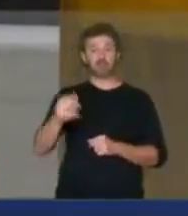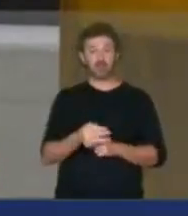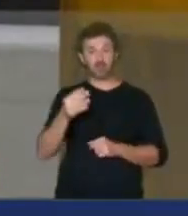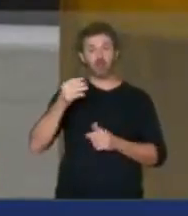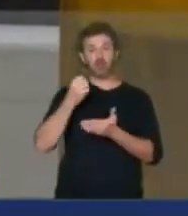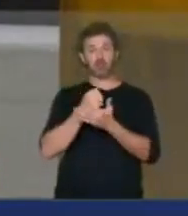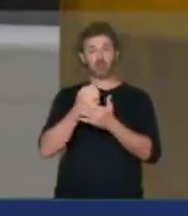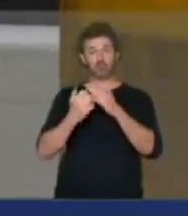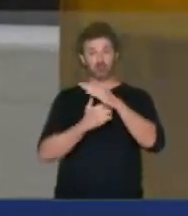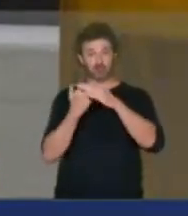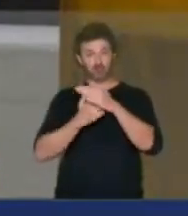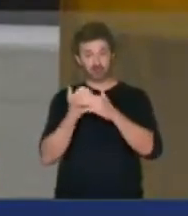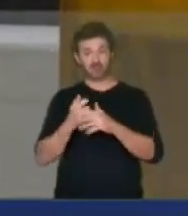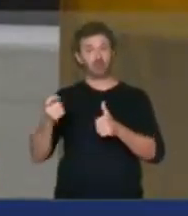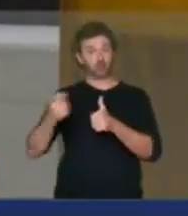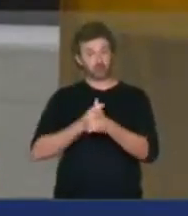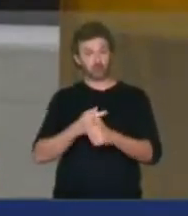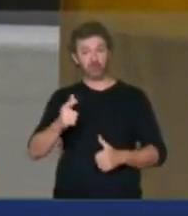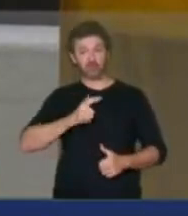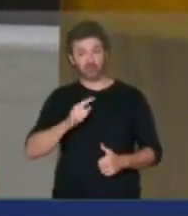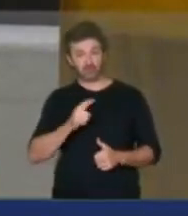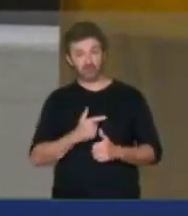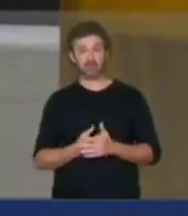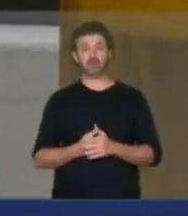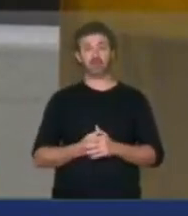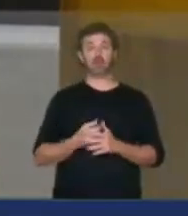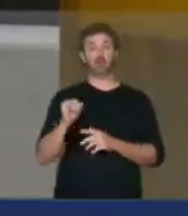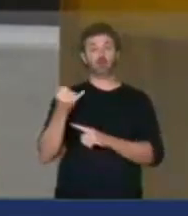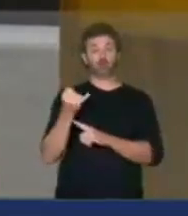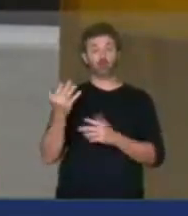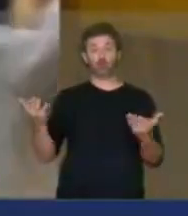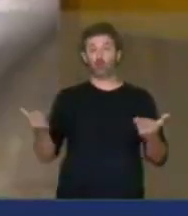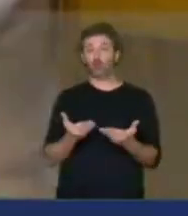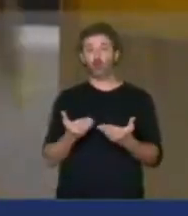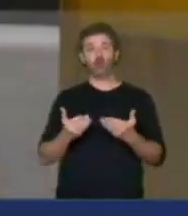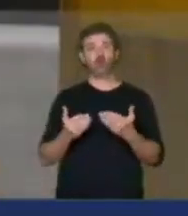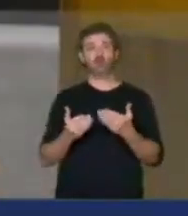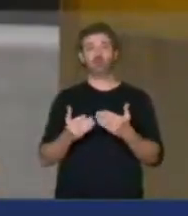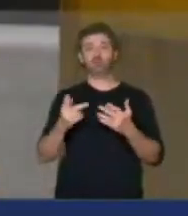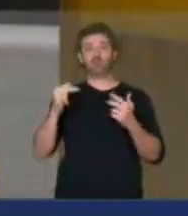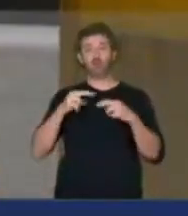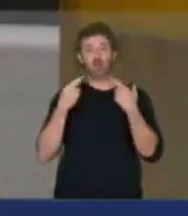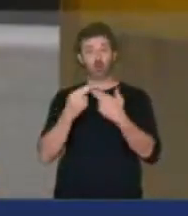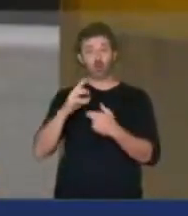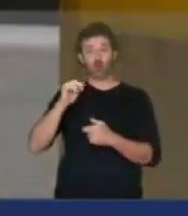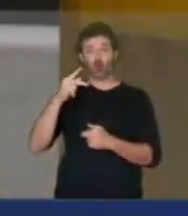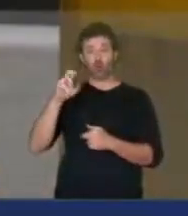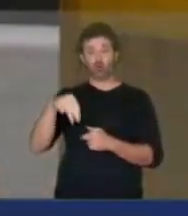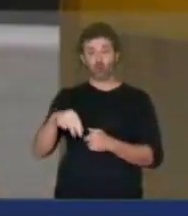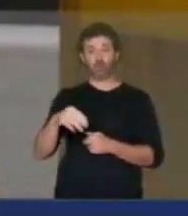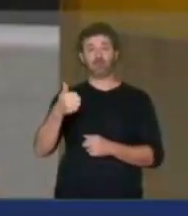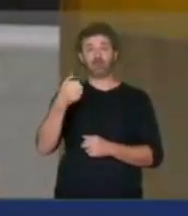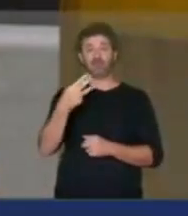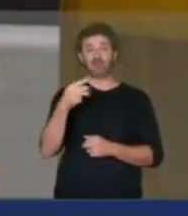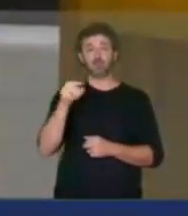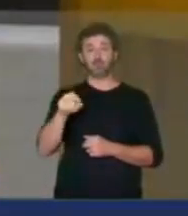milhões de empresas endividadas. Temos uma taxa de juros hoje que, segundo a última reunião do Copom,